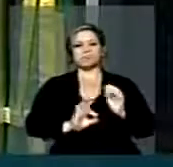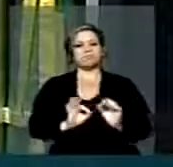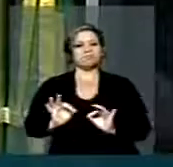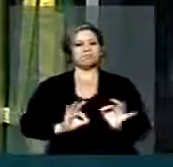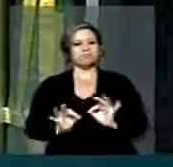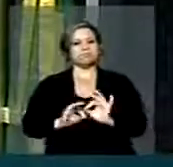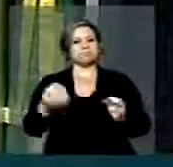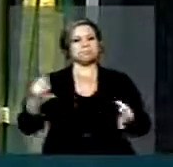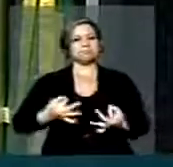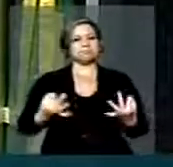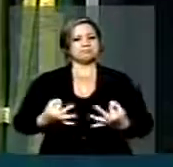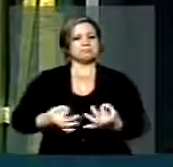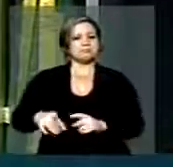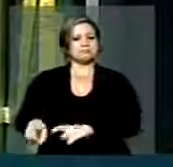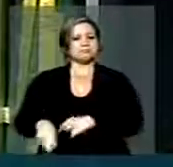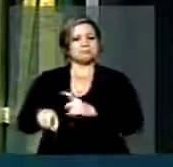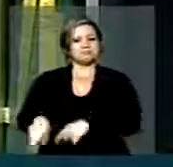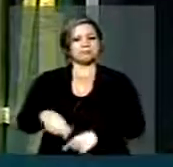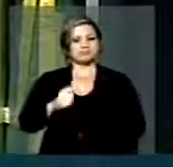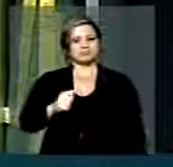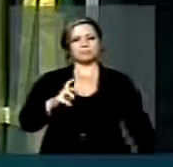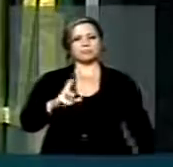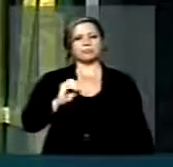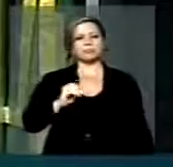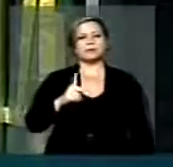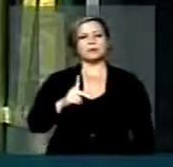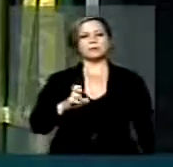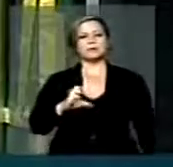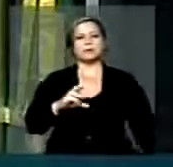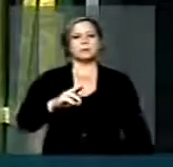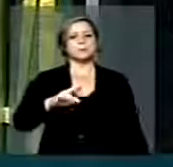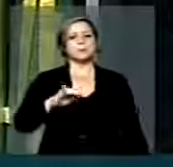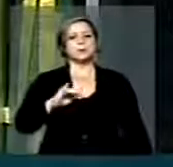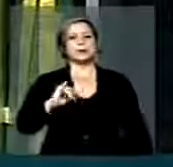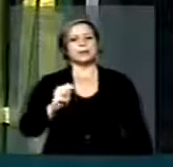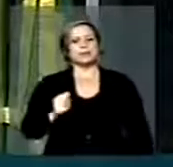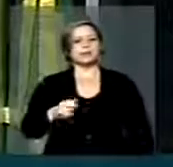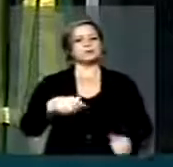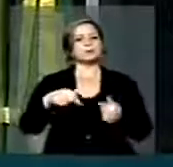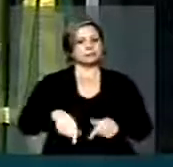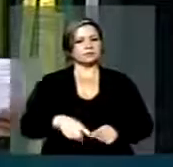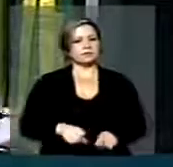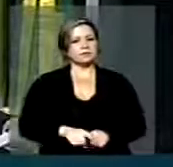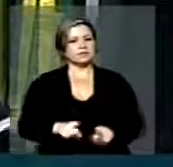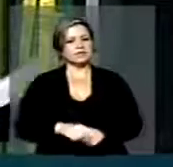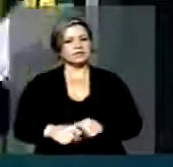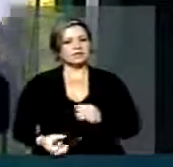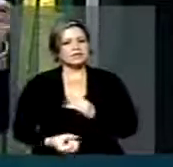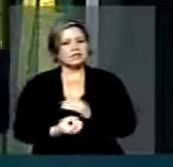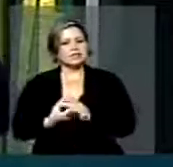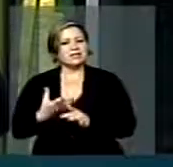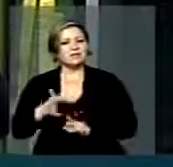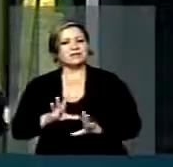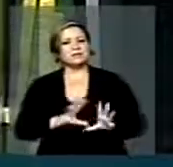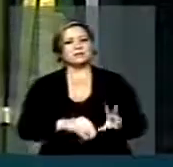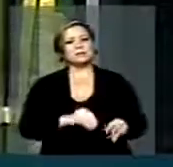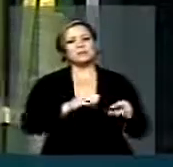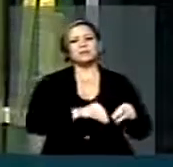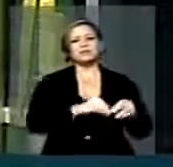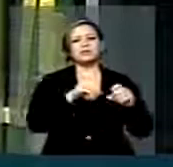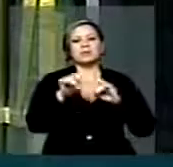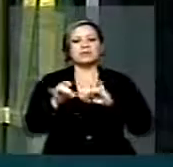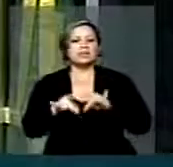agropecuária. Nós tivemos, no passado recente, nós mesmos aqui somos frutos disso, as grandes migrações para as